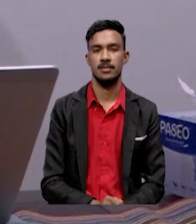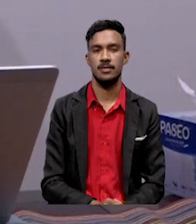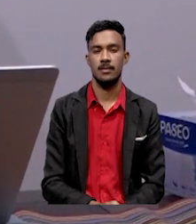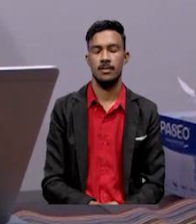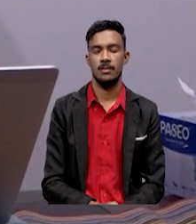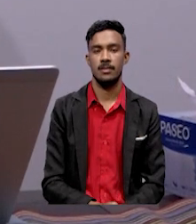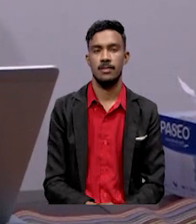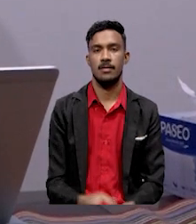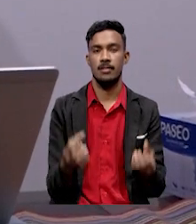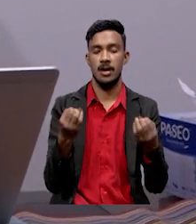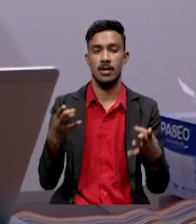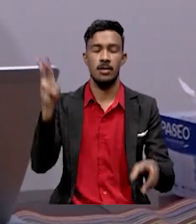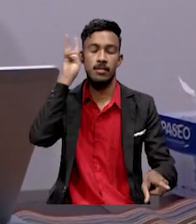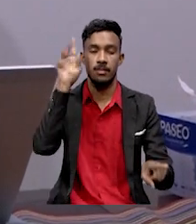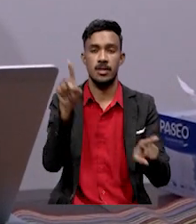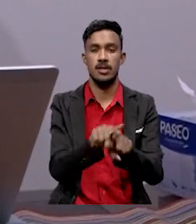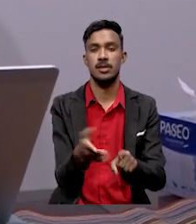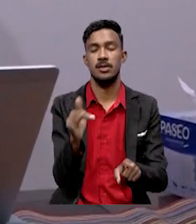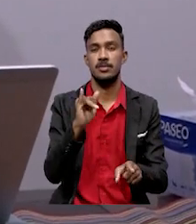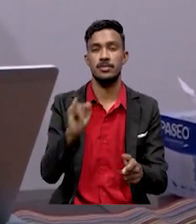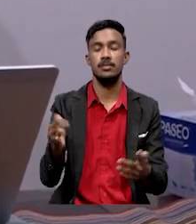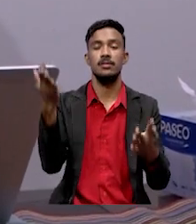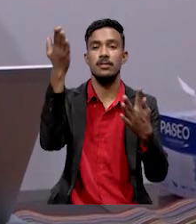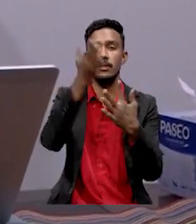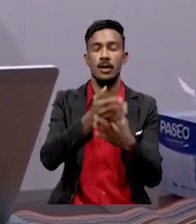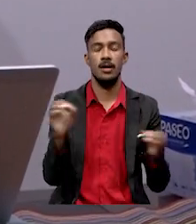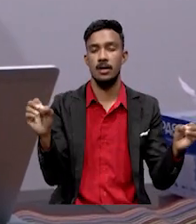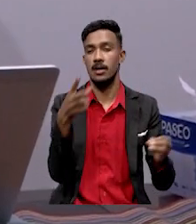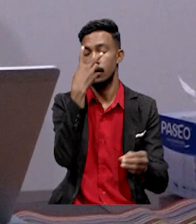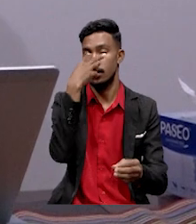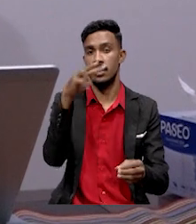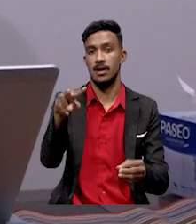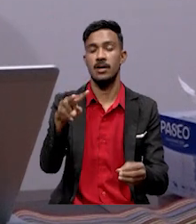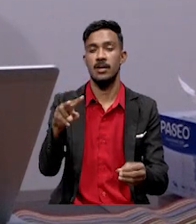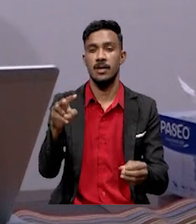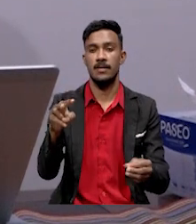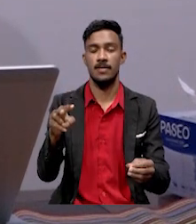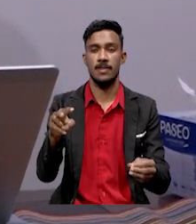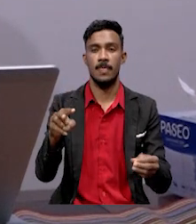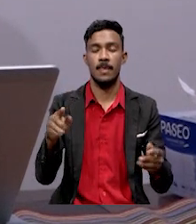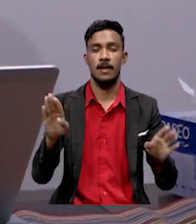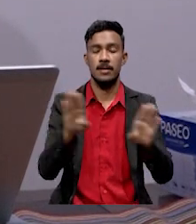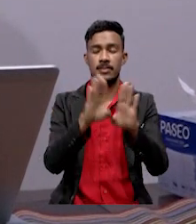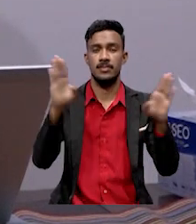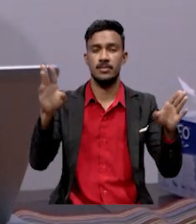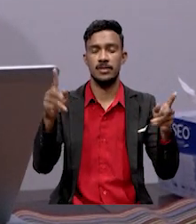barak liune alin sira hatama aplikasaun sen hare vaga ne relevante ba sira